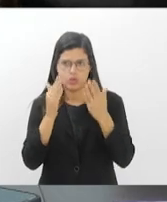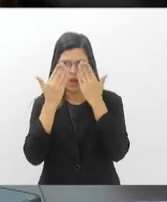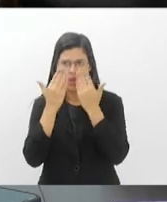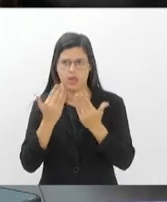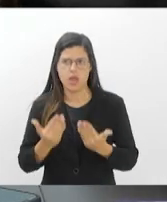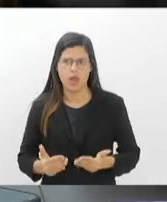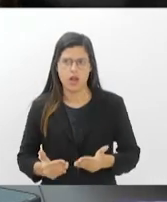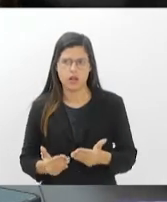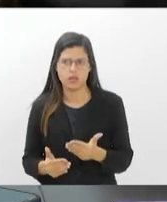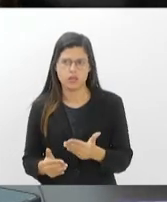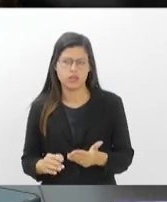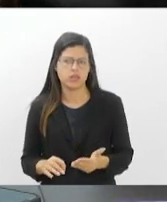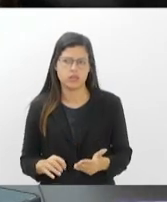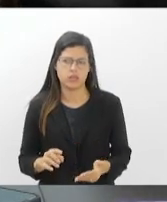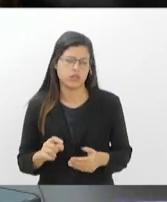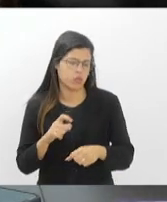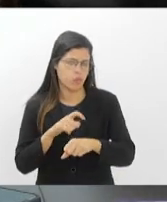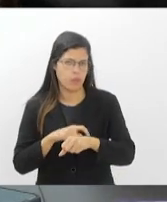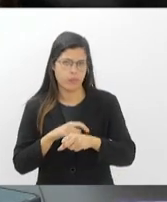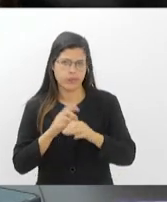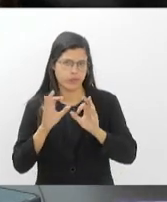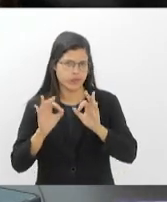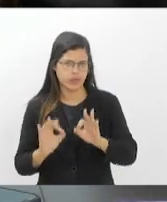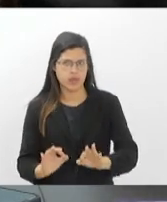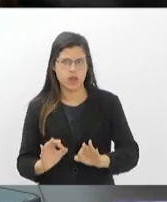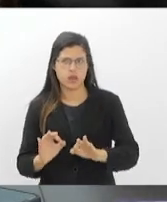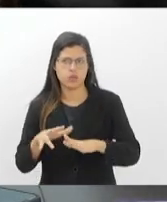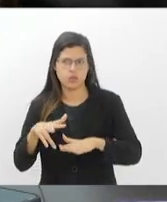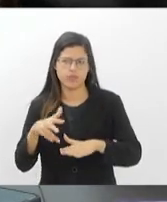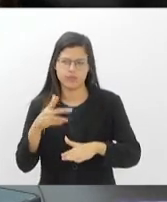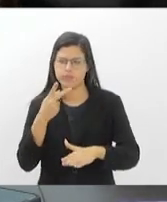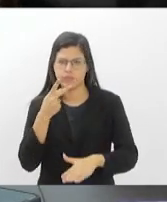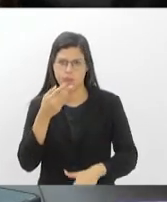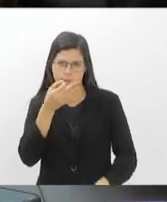me resguardo para, no momento oportuno, me posicionar.